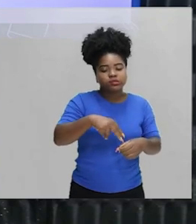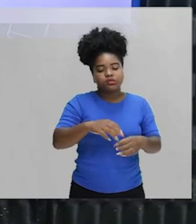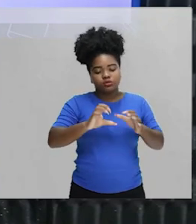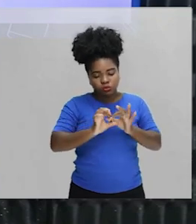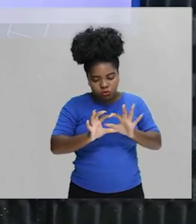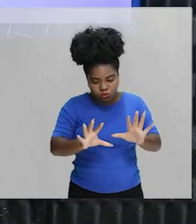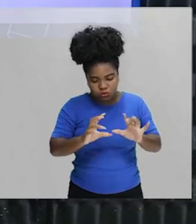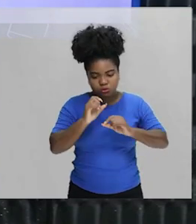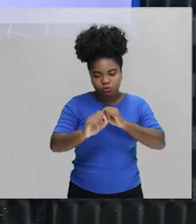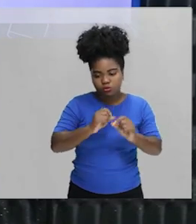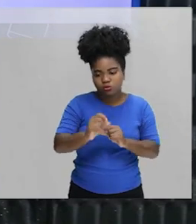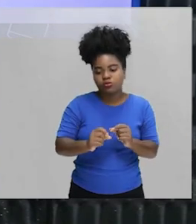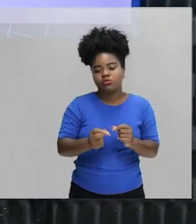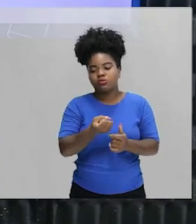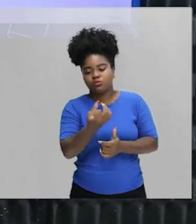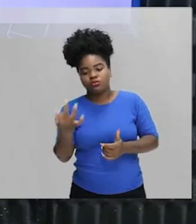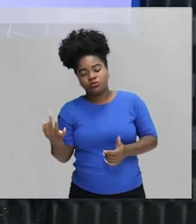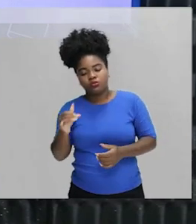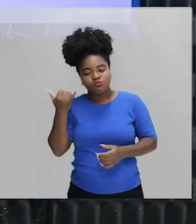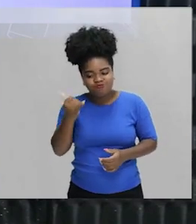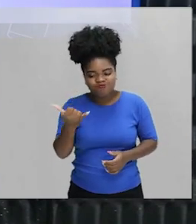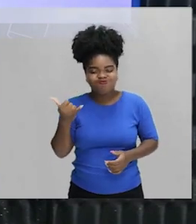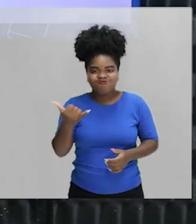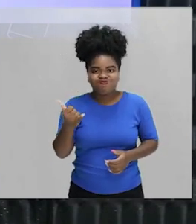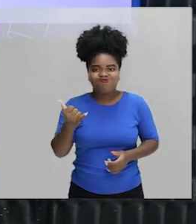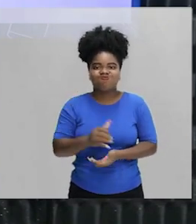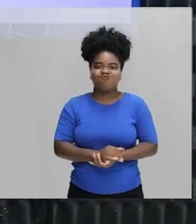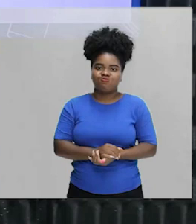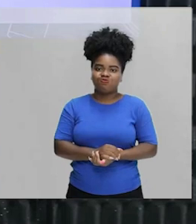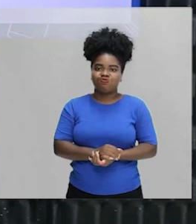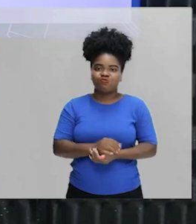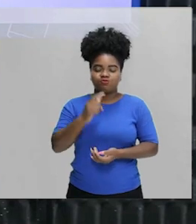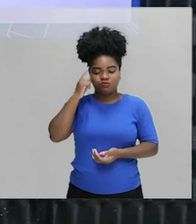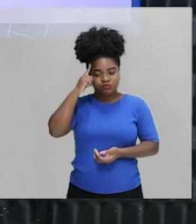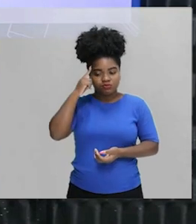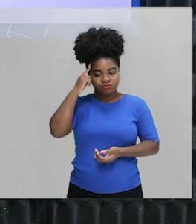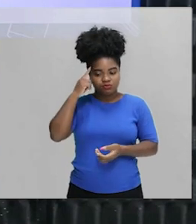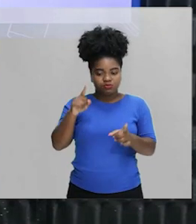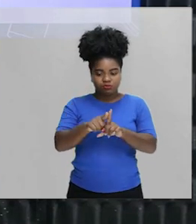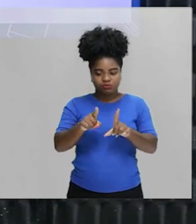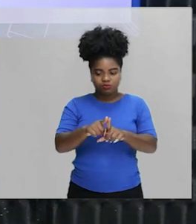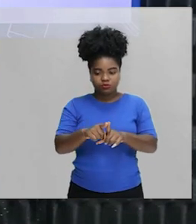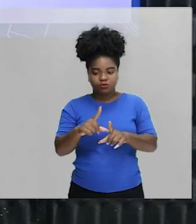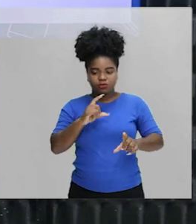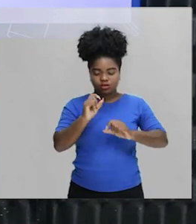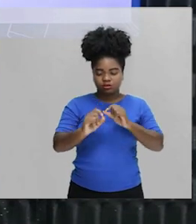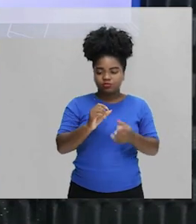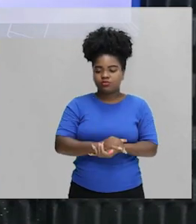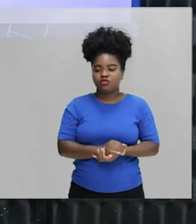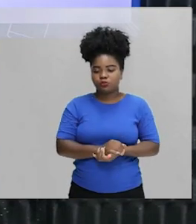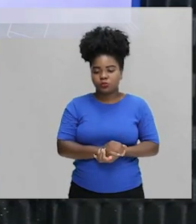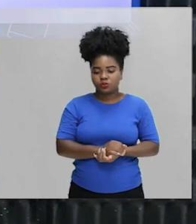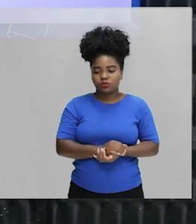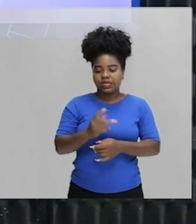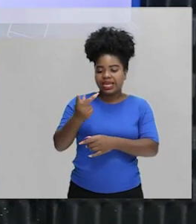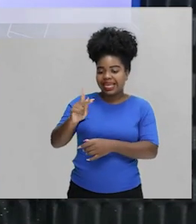liberar uma grande quantidade de energia certo e formar aí eh uma partícula de